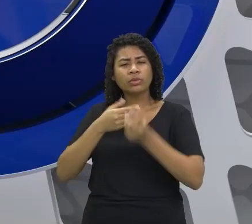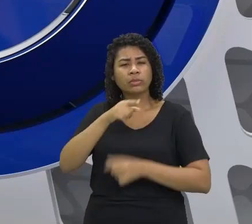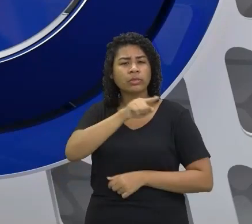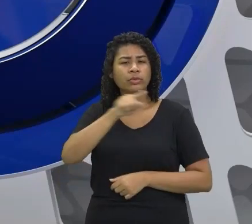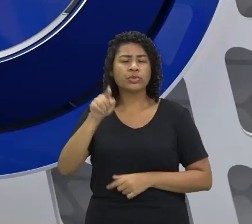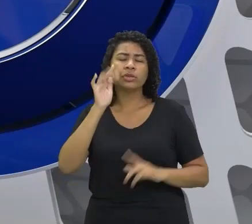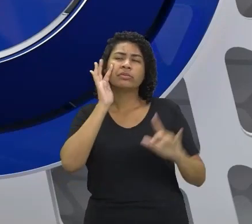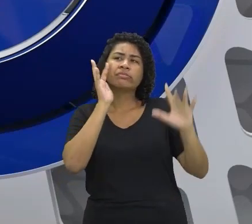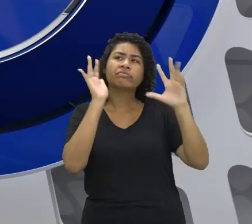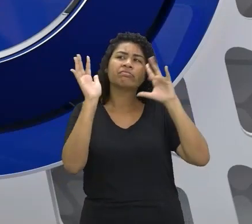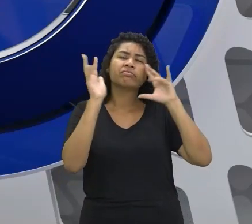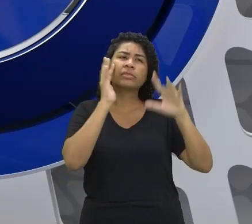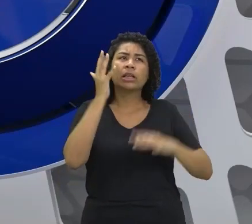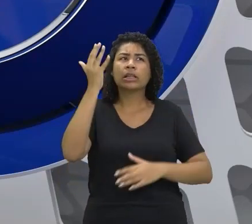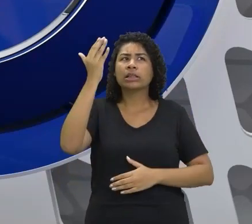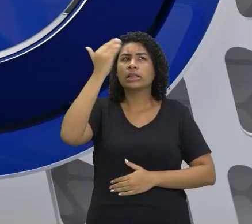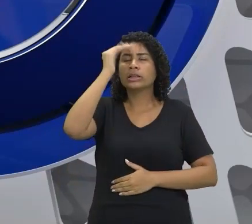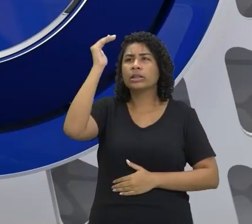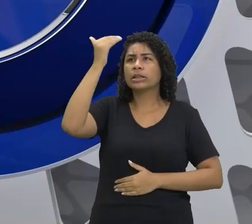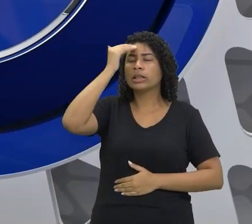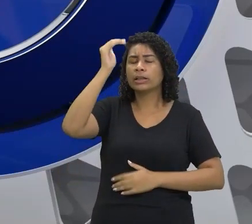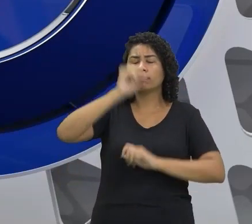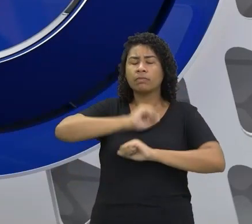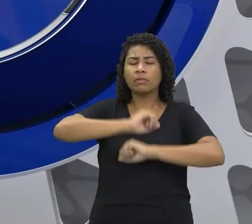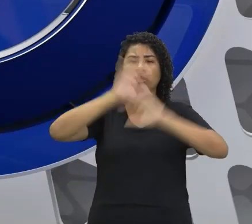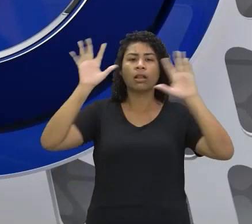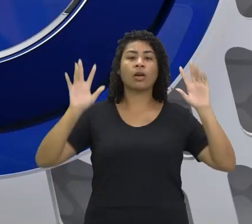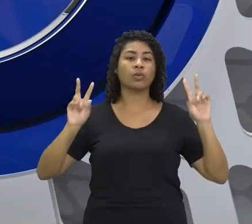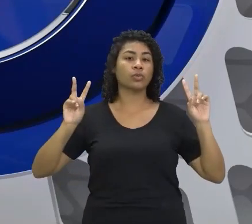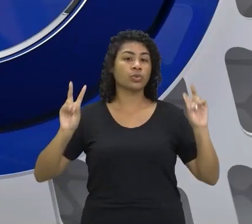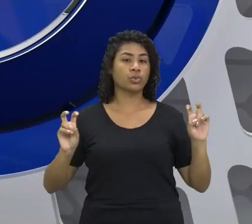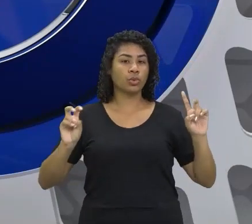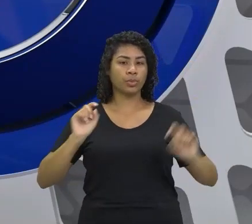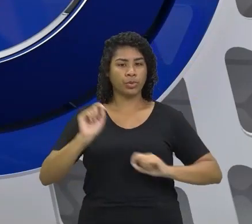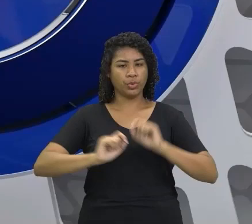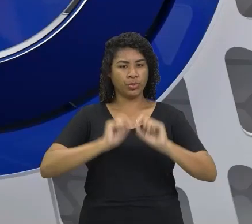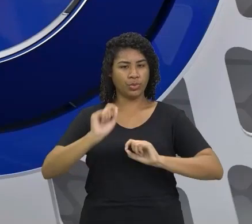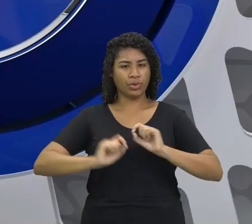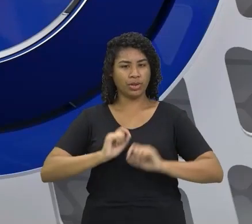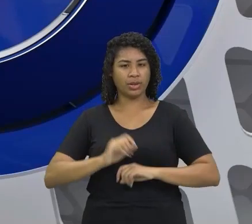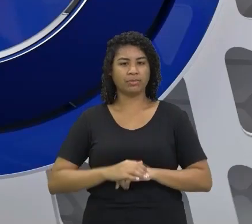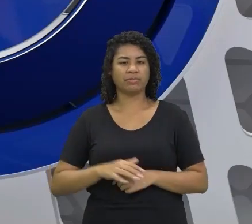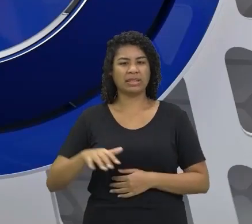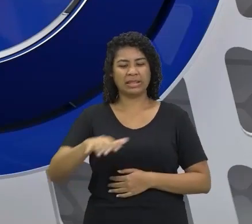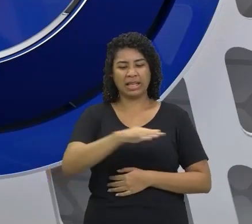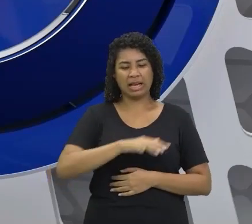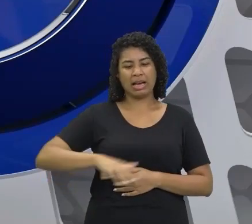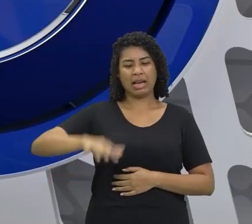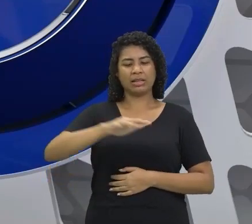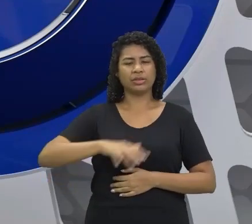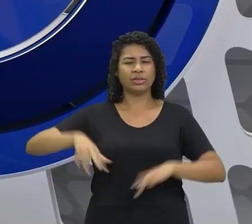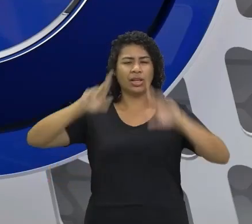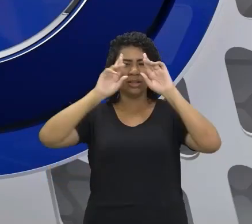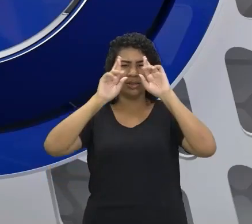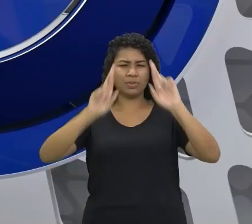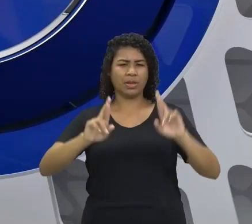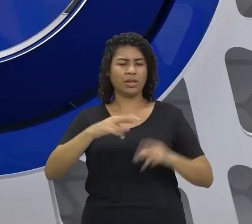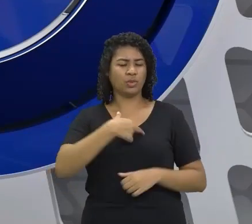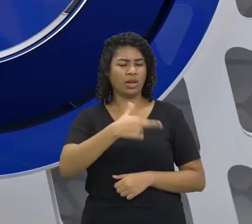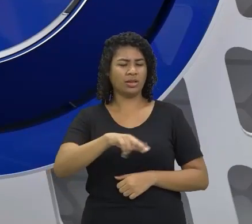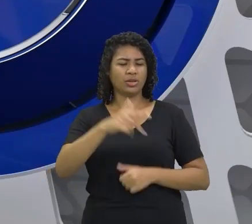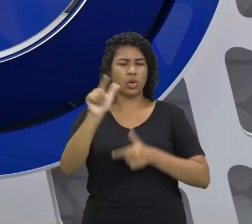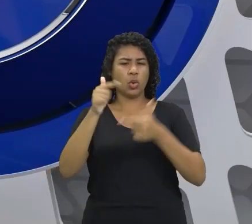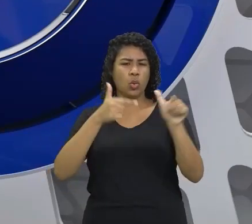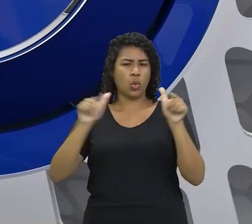e a compreender que todo esse terreno de respeito a outras religiões, a